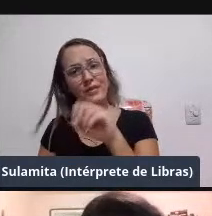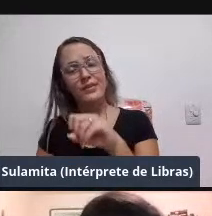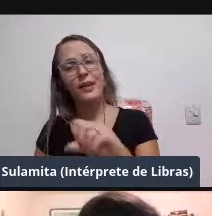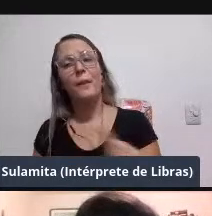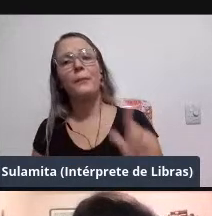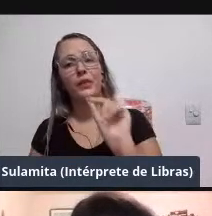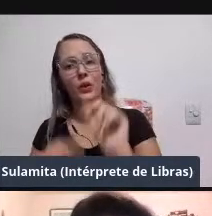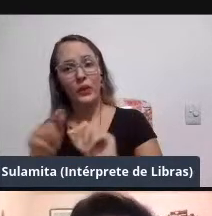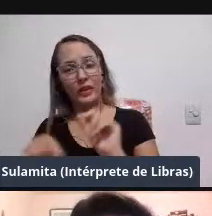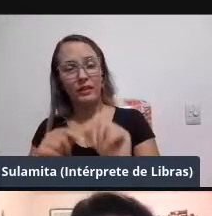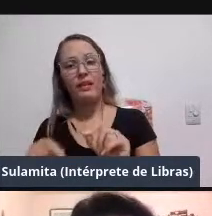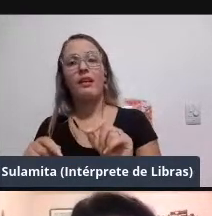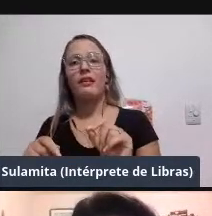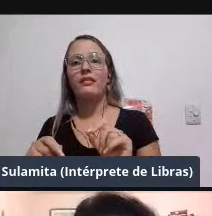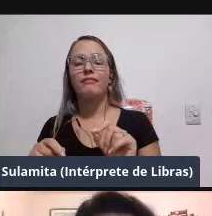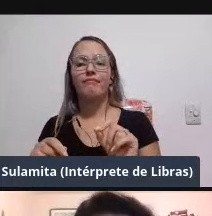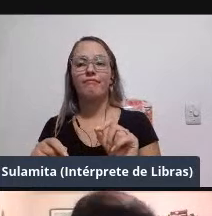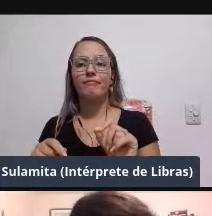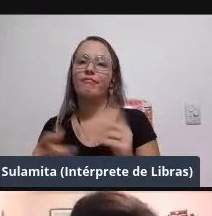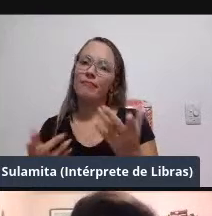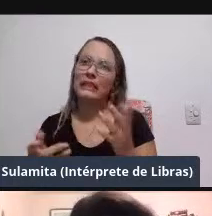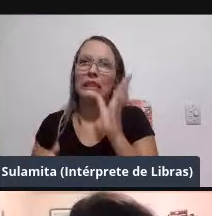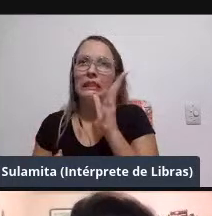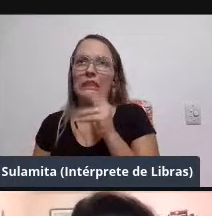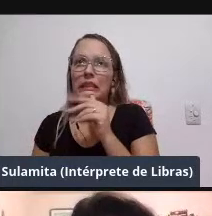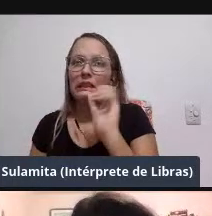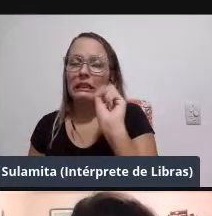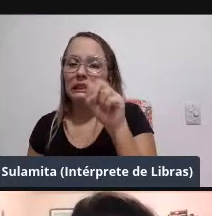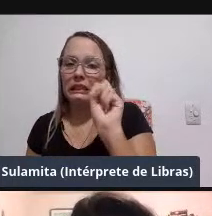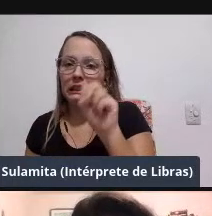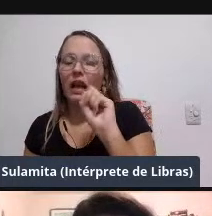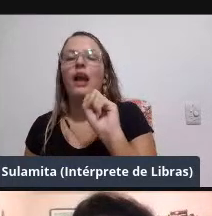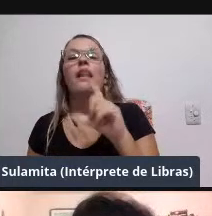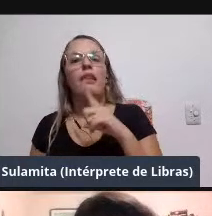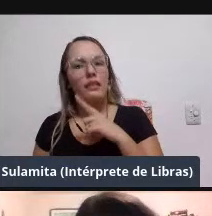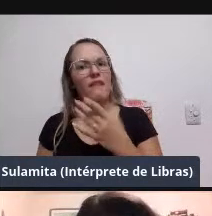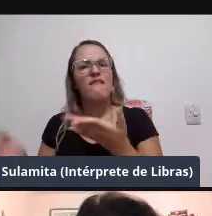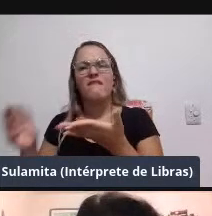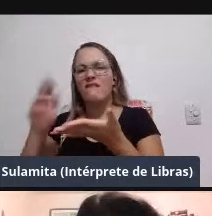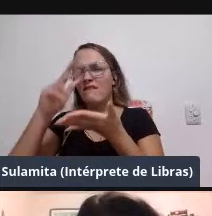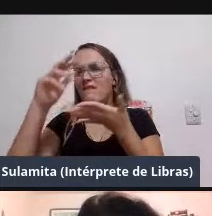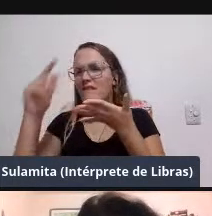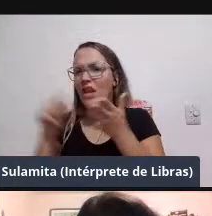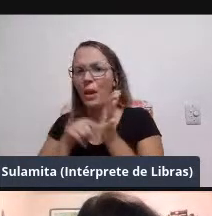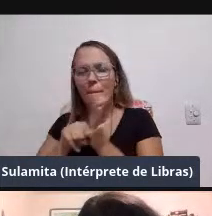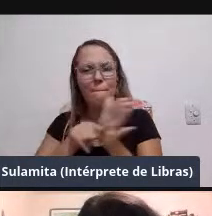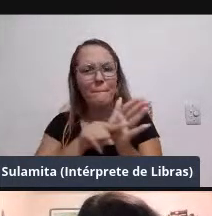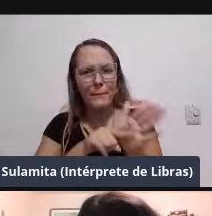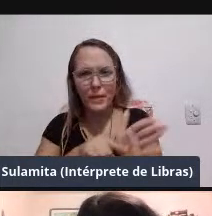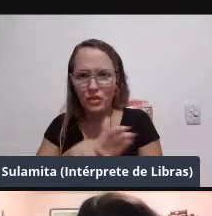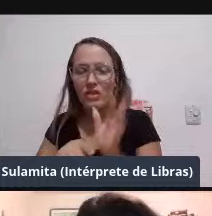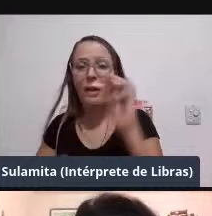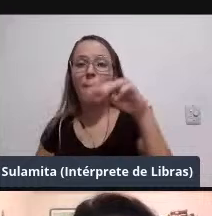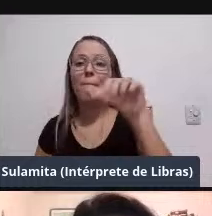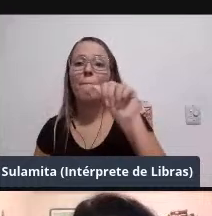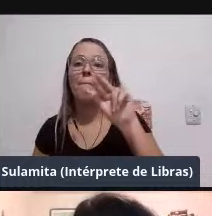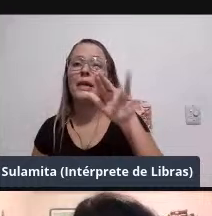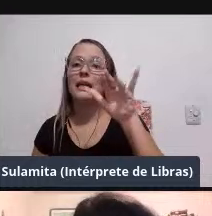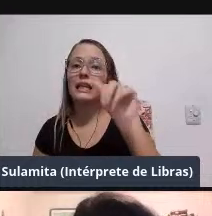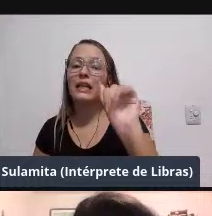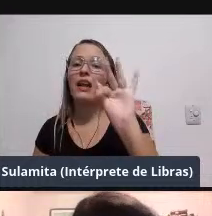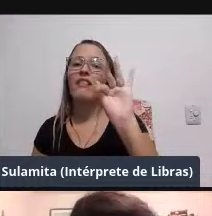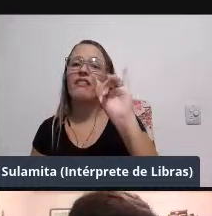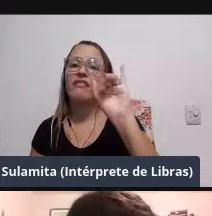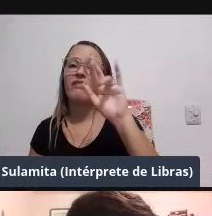estão sendo, apesar de que demorou, mas tem cada vez mais pesquisas sobre mulheres. A Maria Firmina dos Reis talvez seja